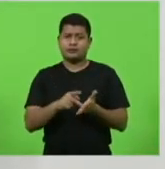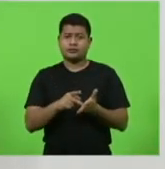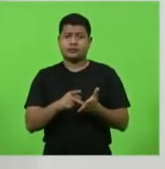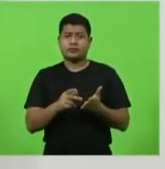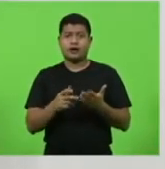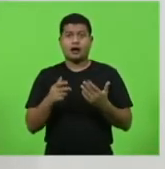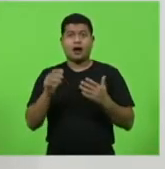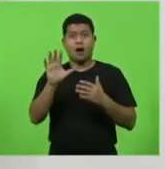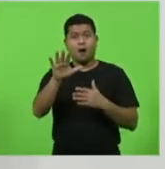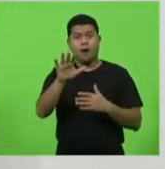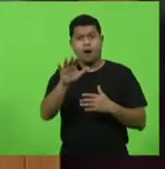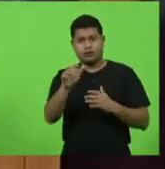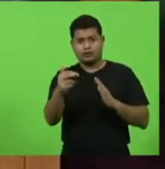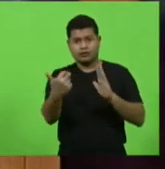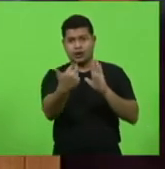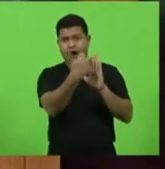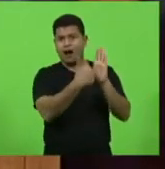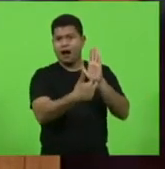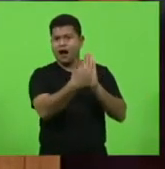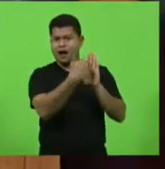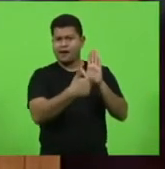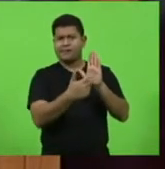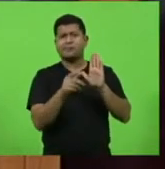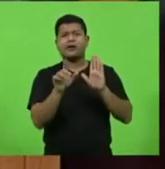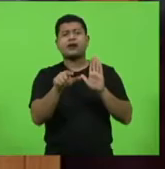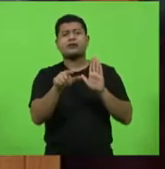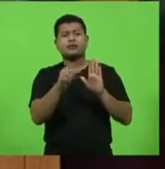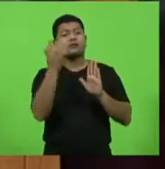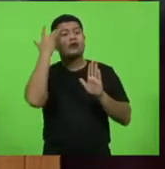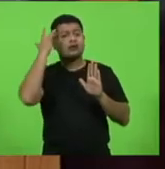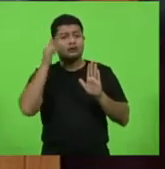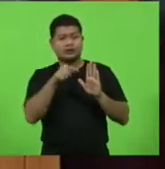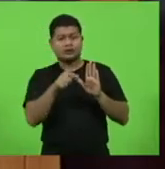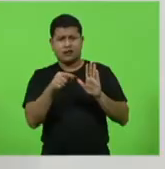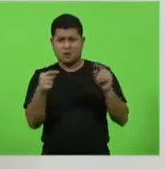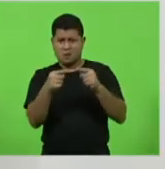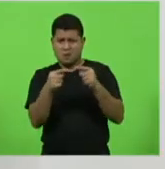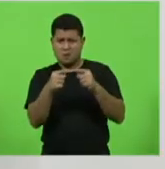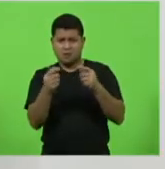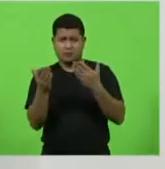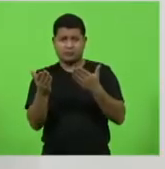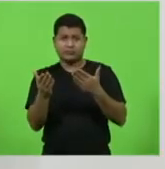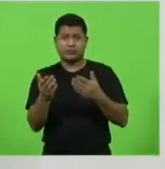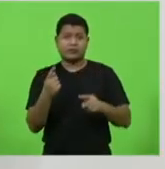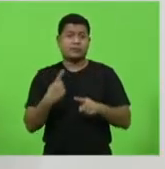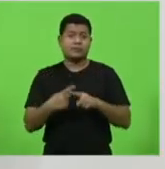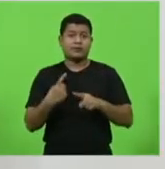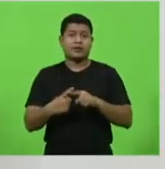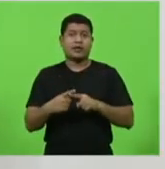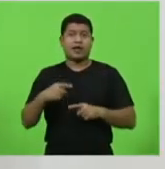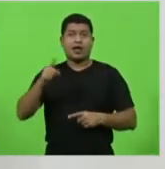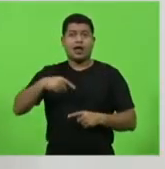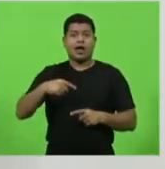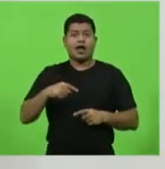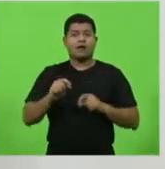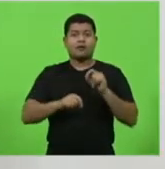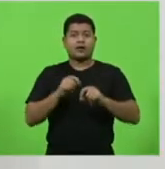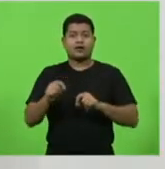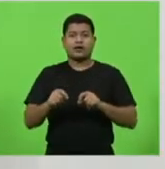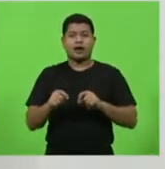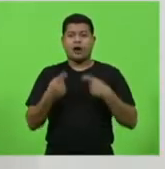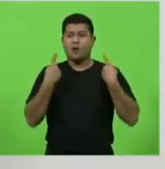a figura. Horrível. Porque, horrível. Na verdade, o que fazem isso daí é uma afronta ao cristianismo.